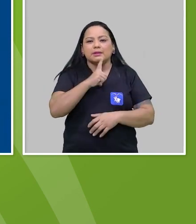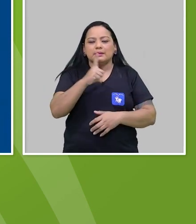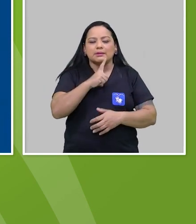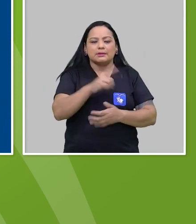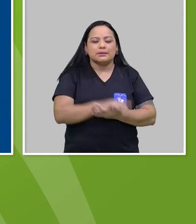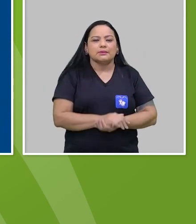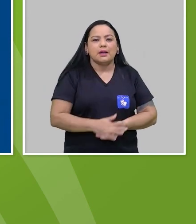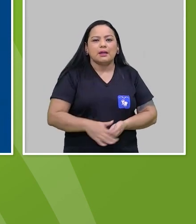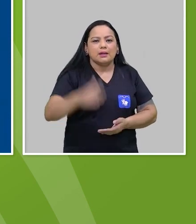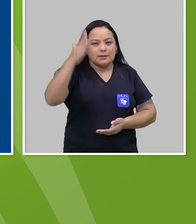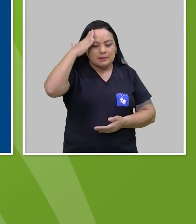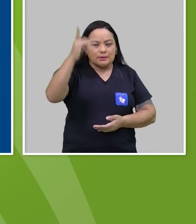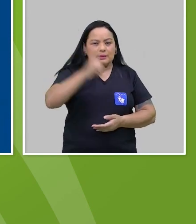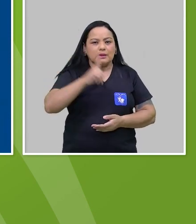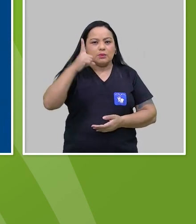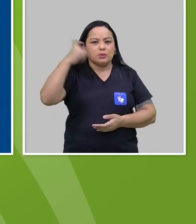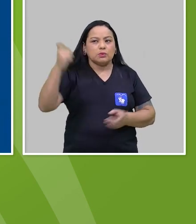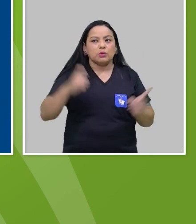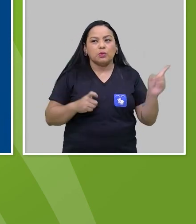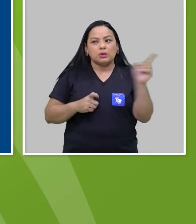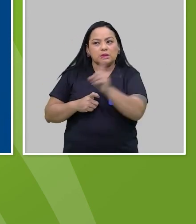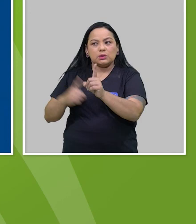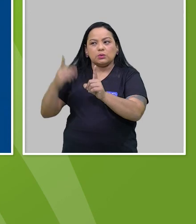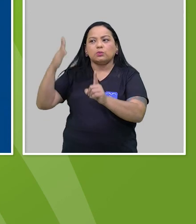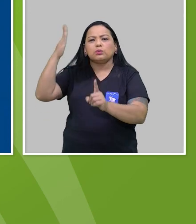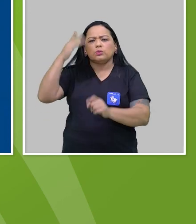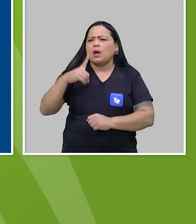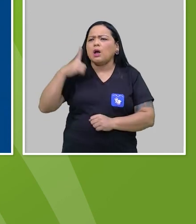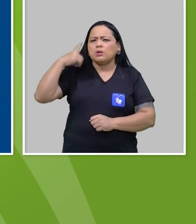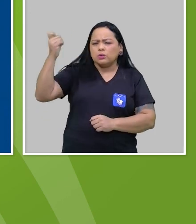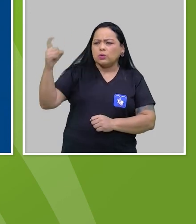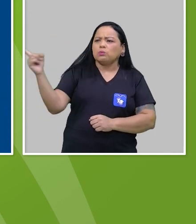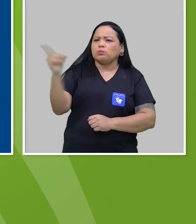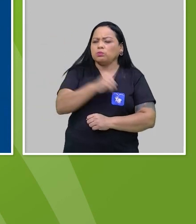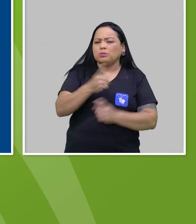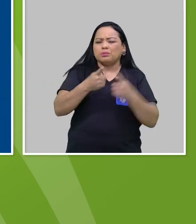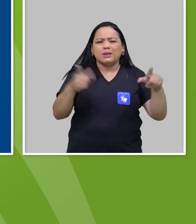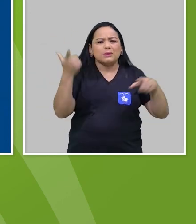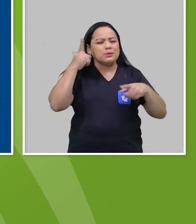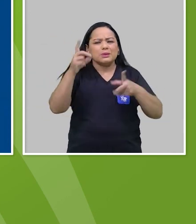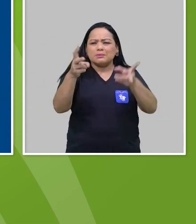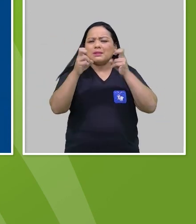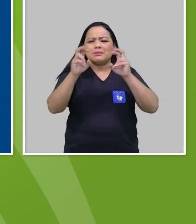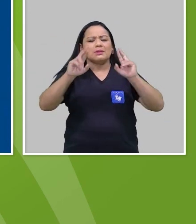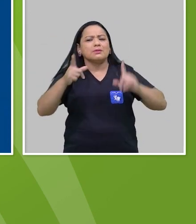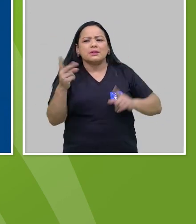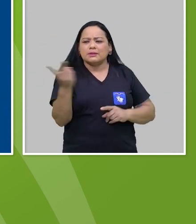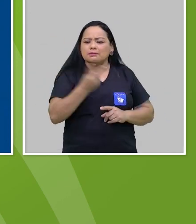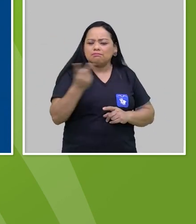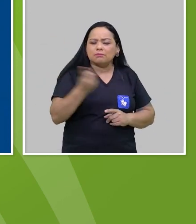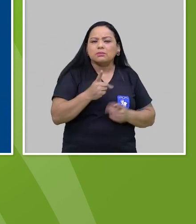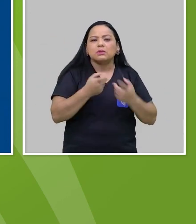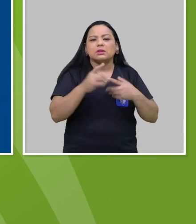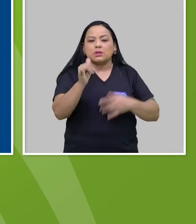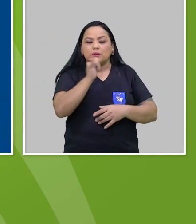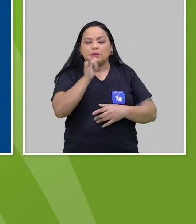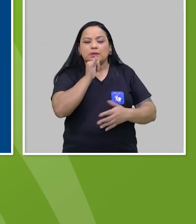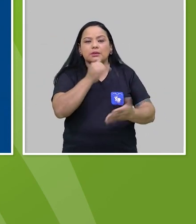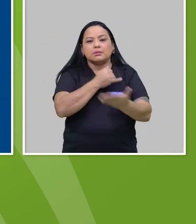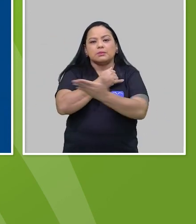Eu sei que tem um som indo e que tem um som voltando, mas eu não consigo perceber a diferença. Daí o exemplo